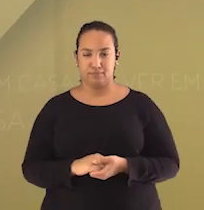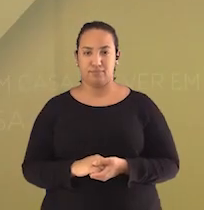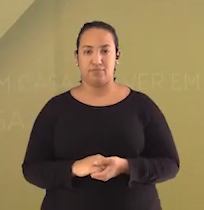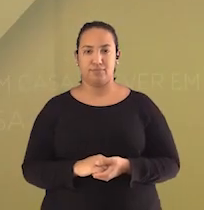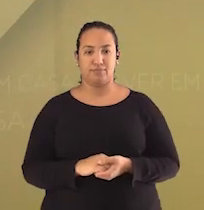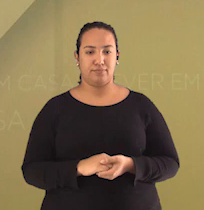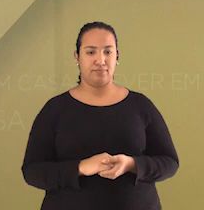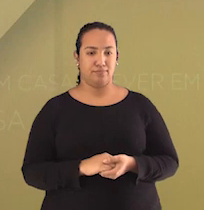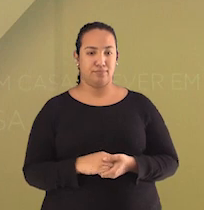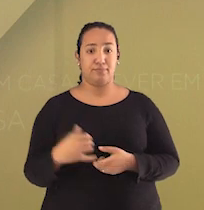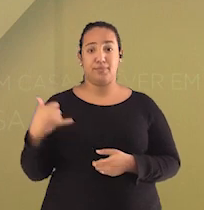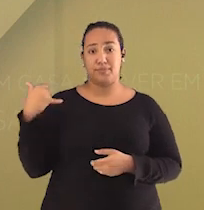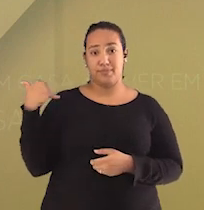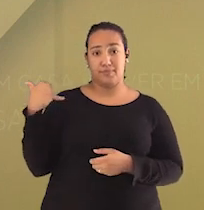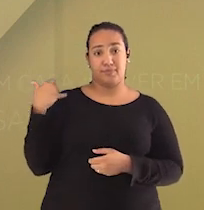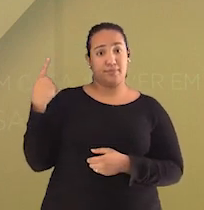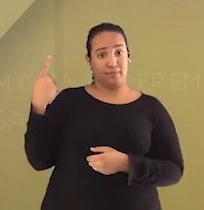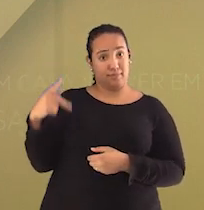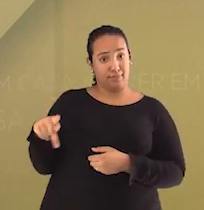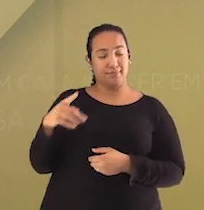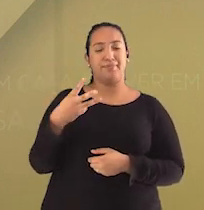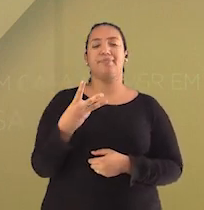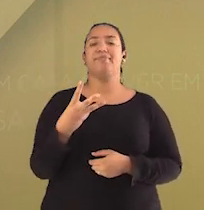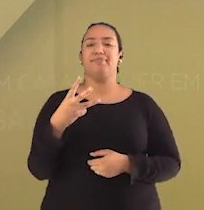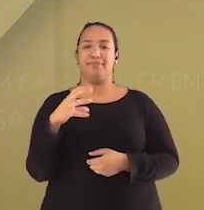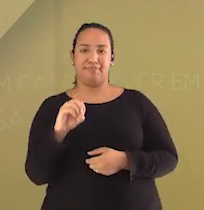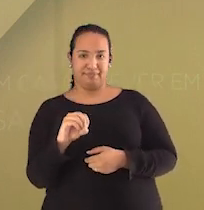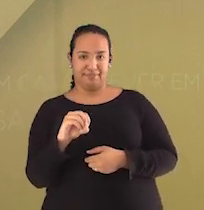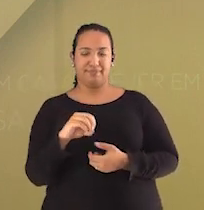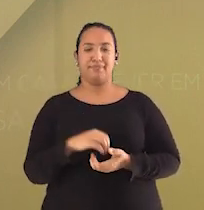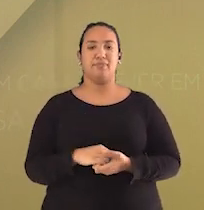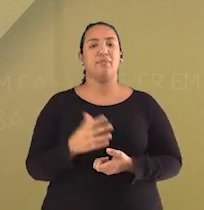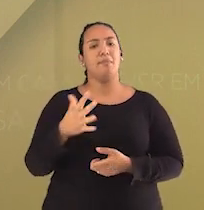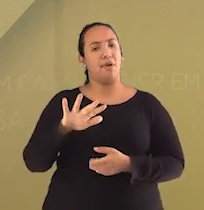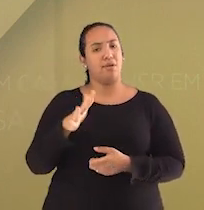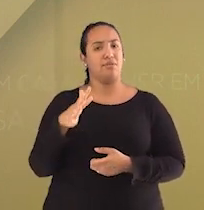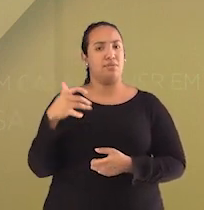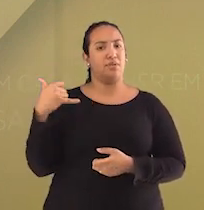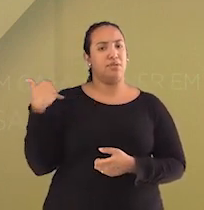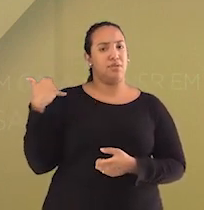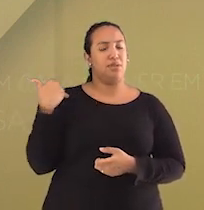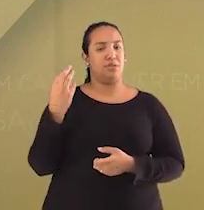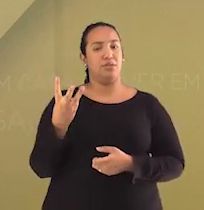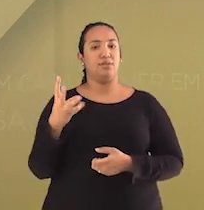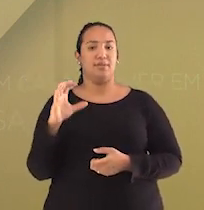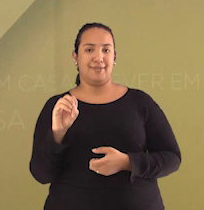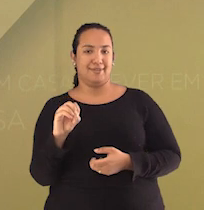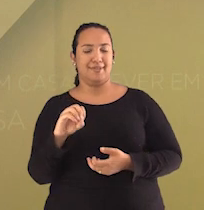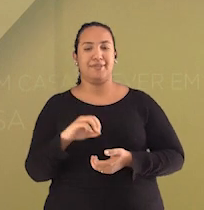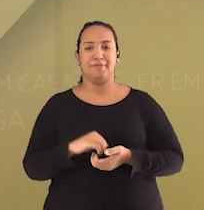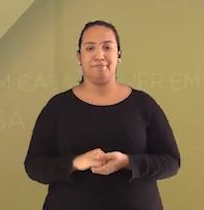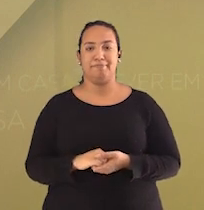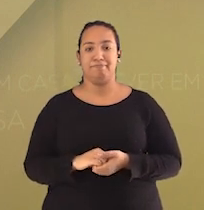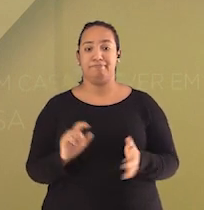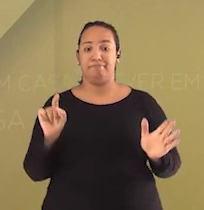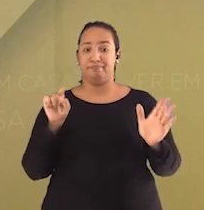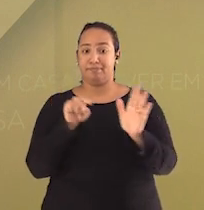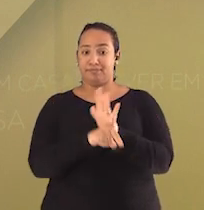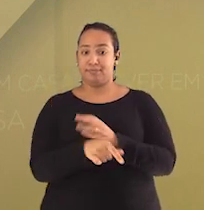He's around 30 years old. Ele tem por volta de 30 anos de idade. Próxima